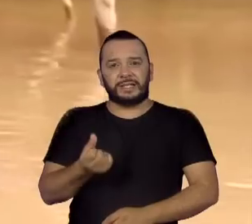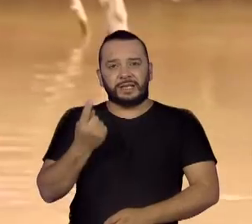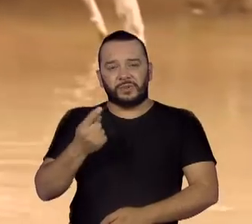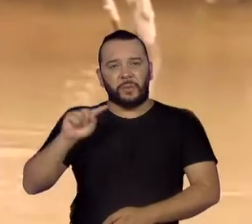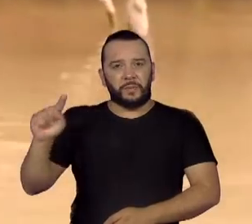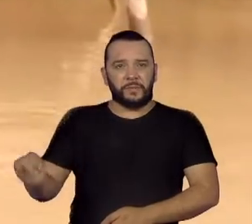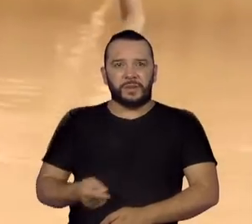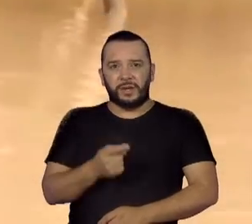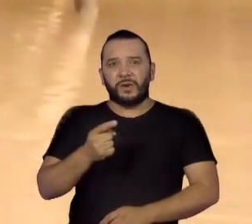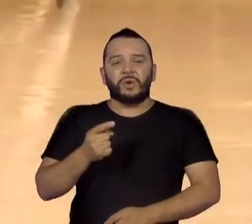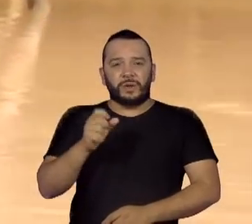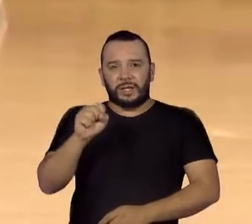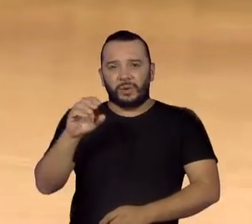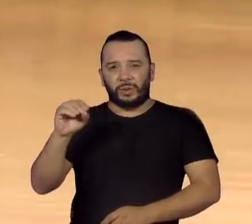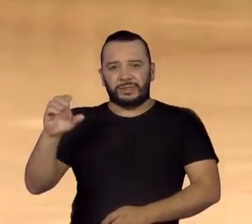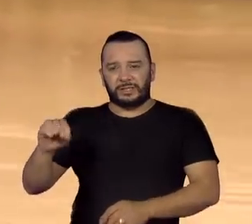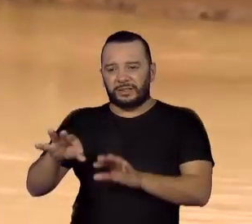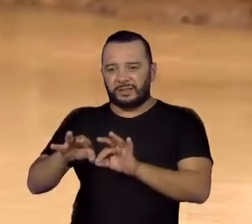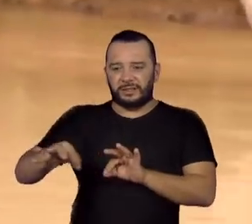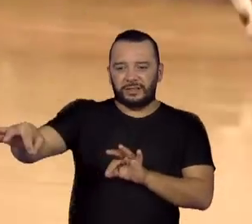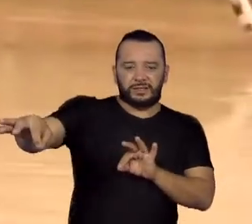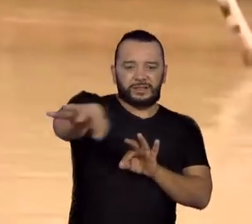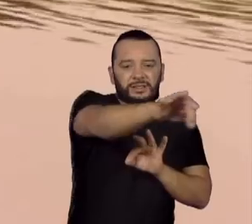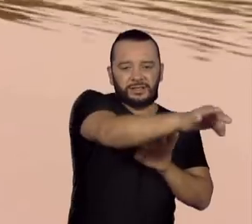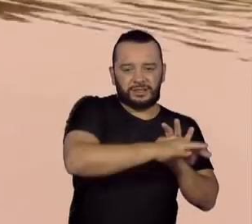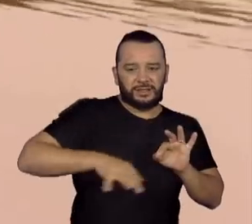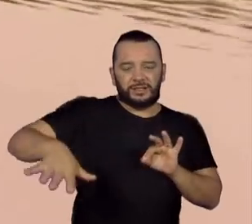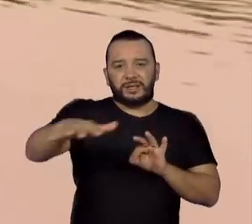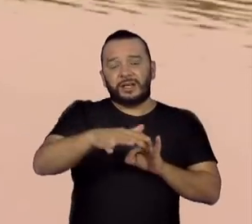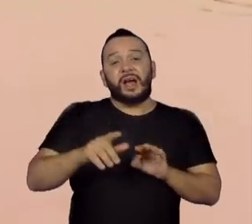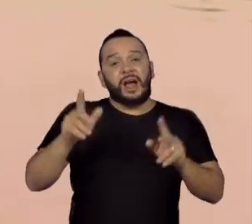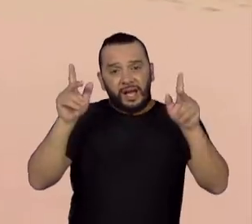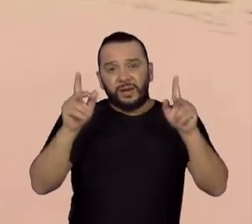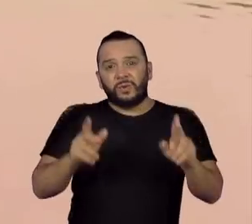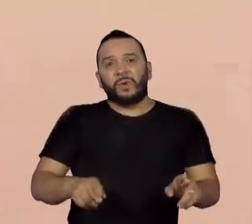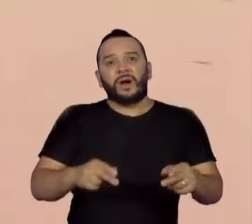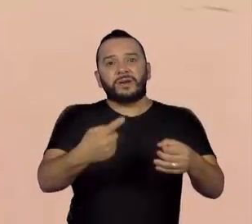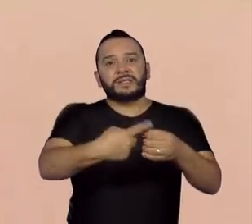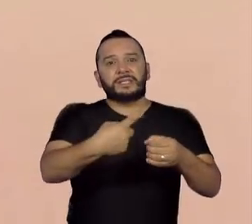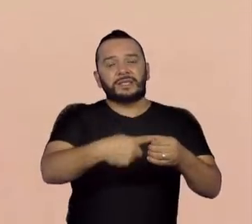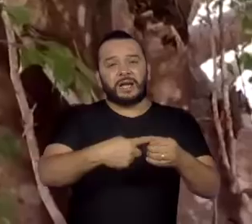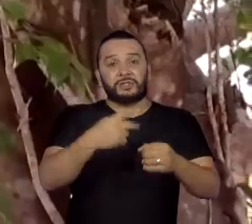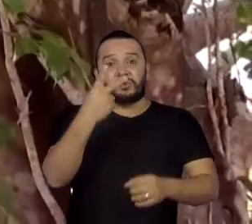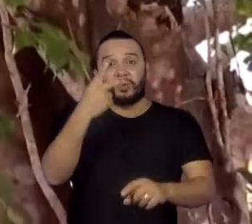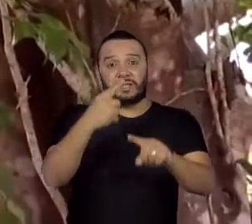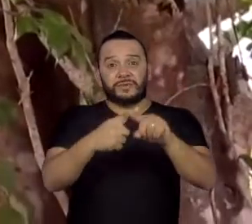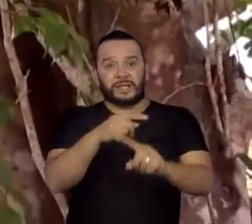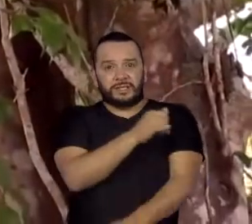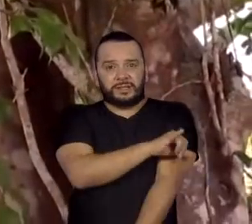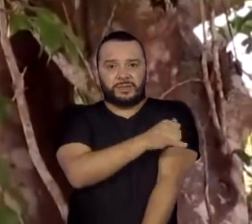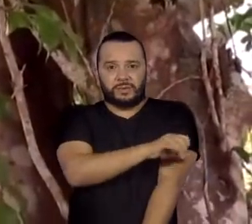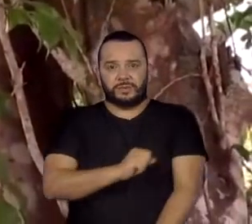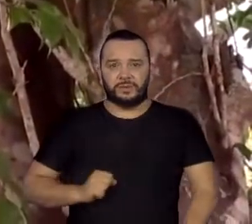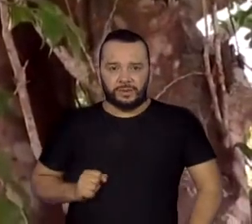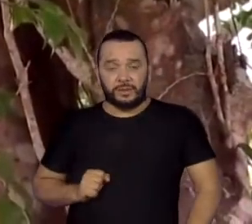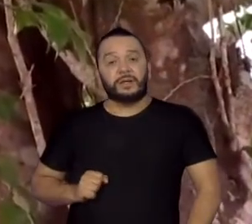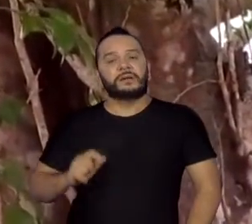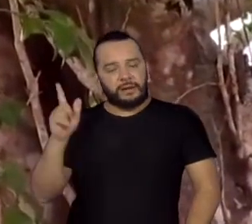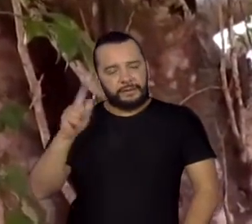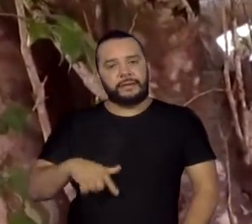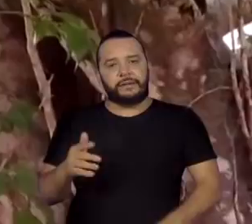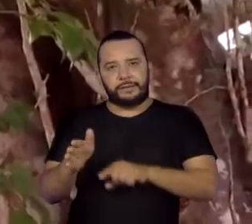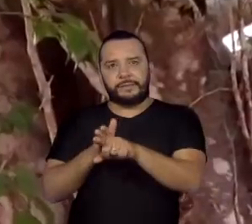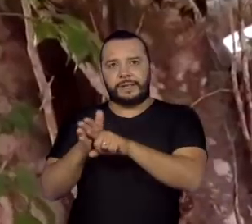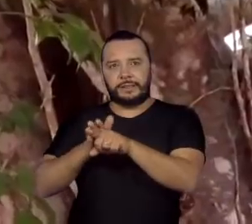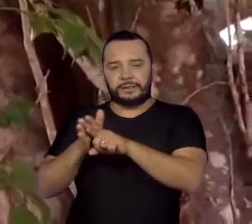261.800 hectares, o que equivale a 2 cidades do Rio de Janeiro. Os dados são do Departamento de